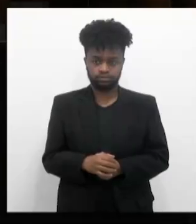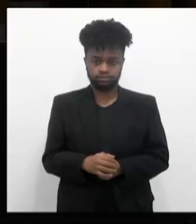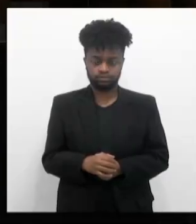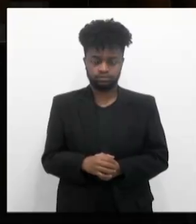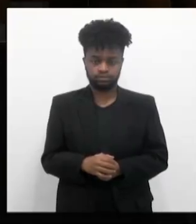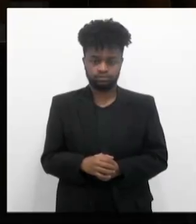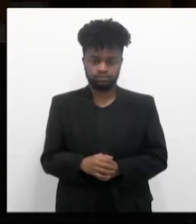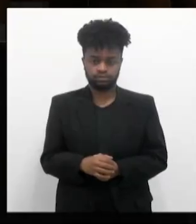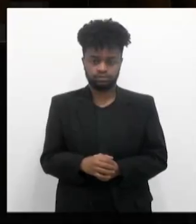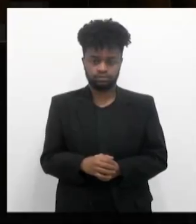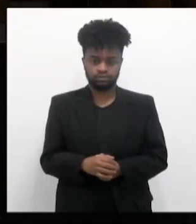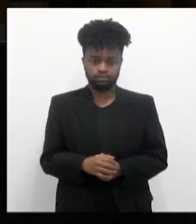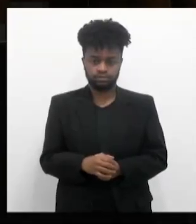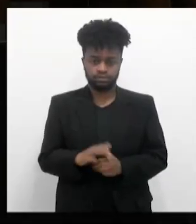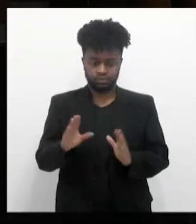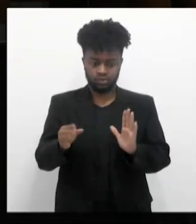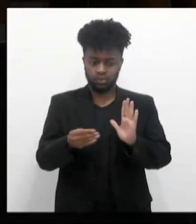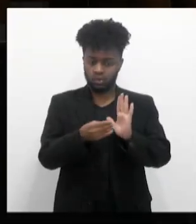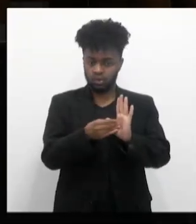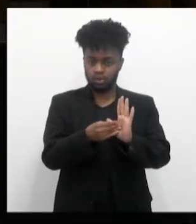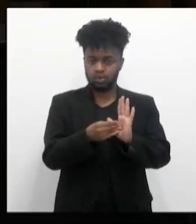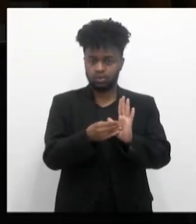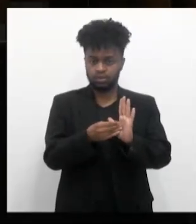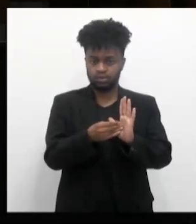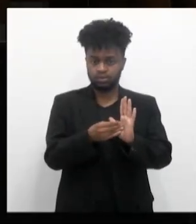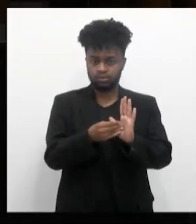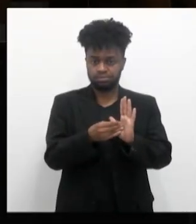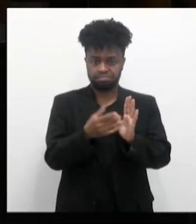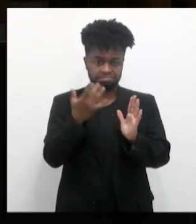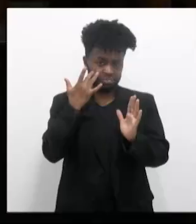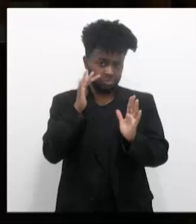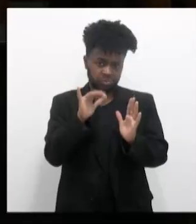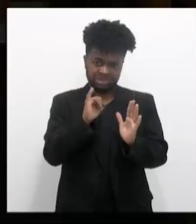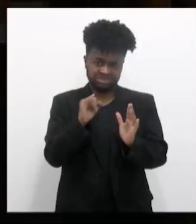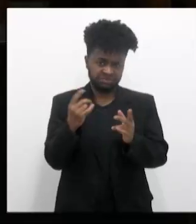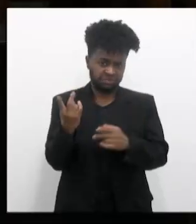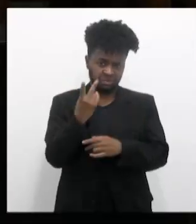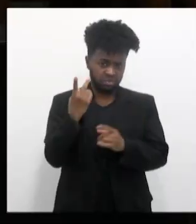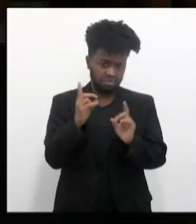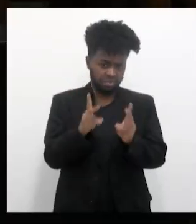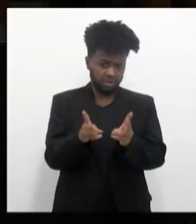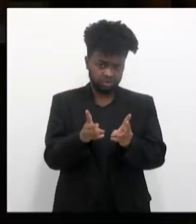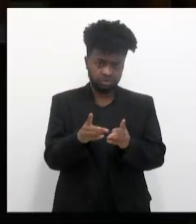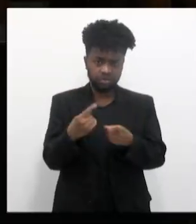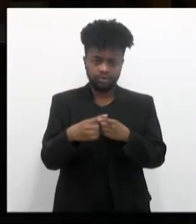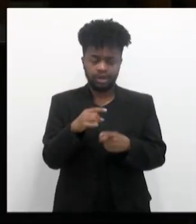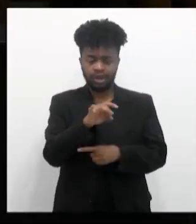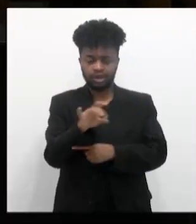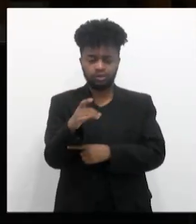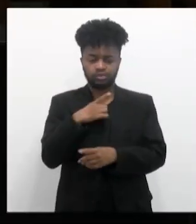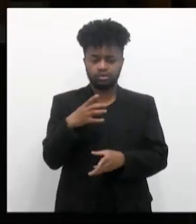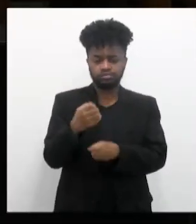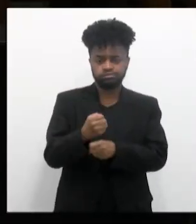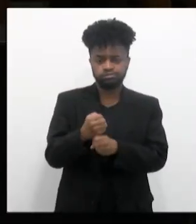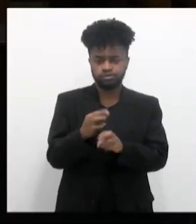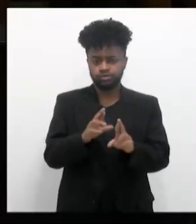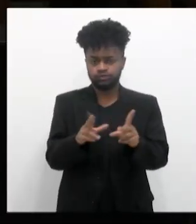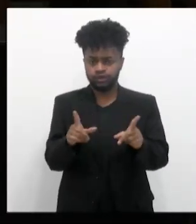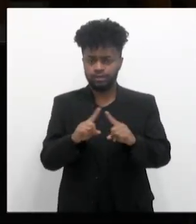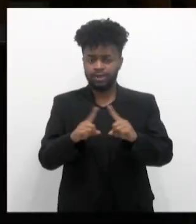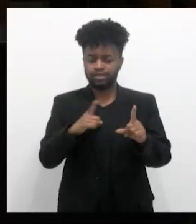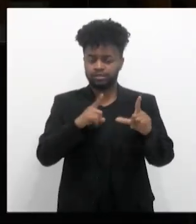vão ser adicionados, não sei se o mesmo valor, que cada uma tem uma conta diferente, mas vão